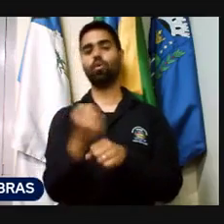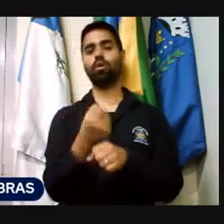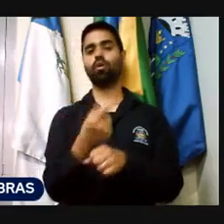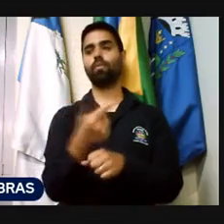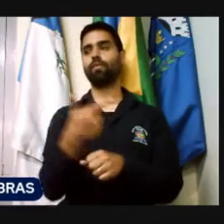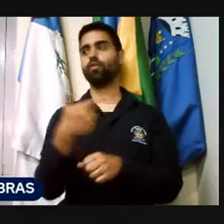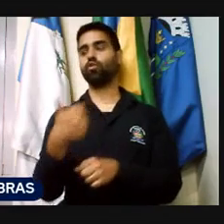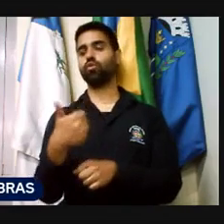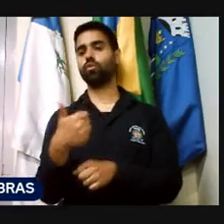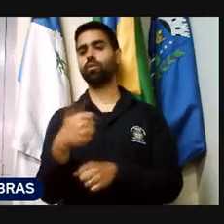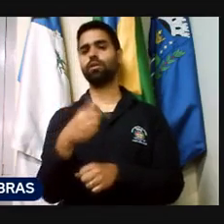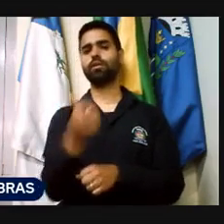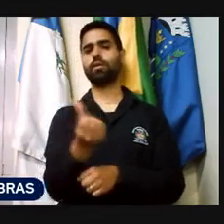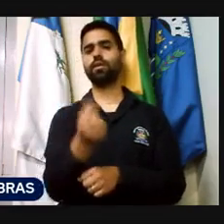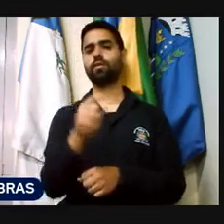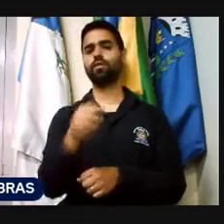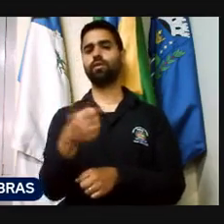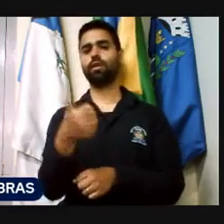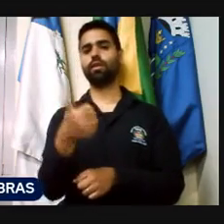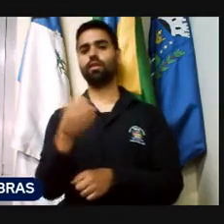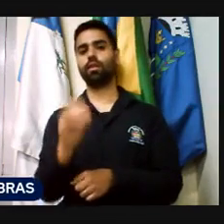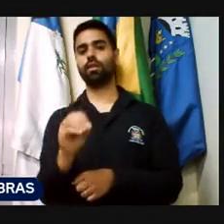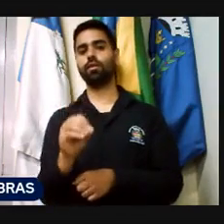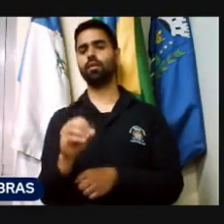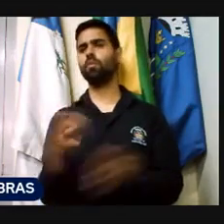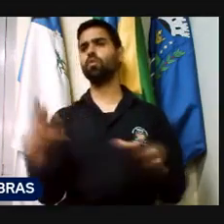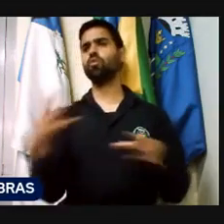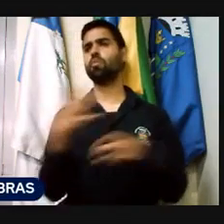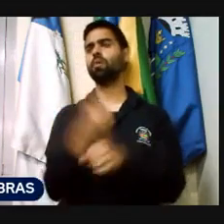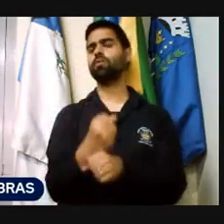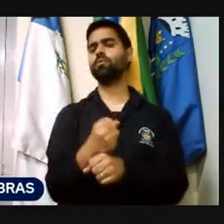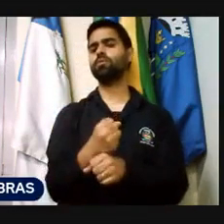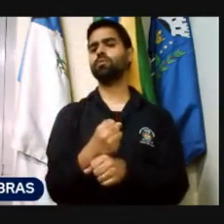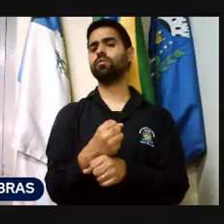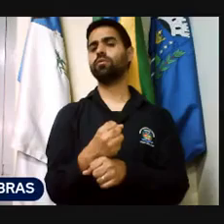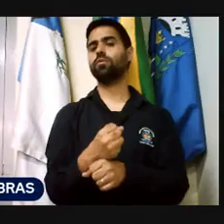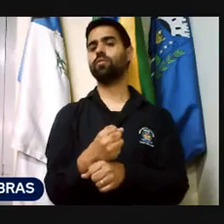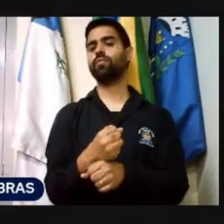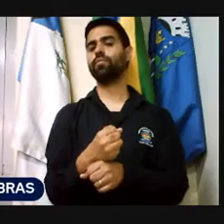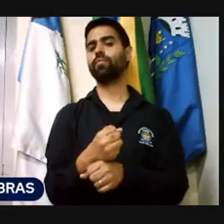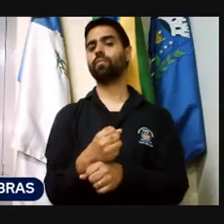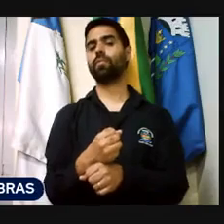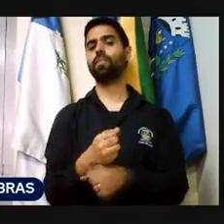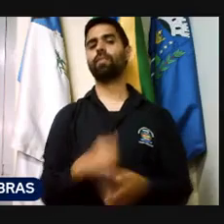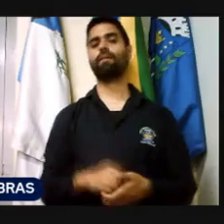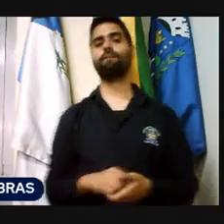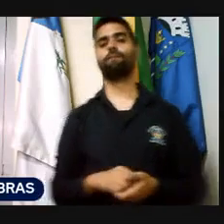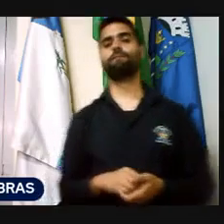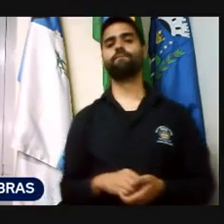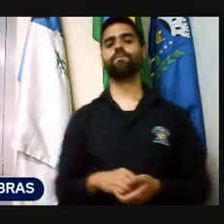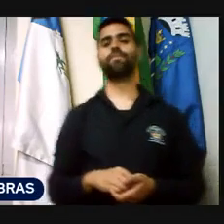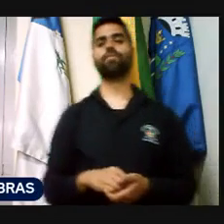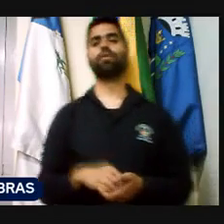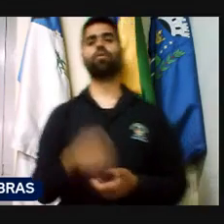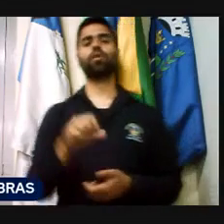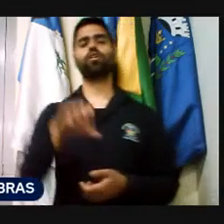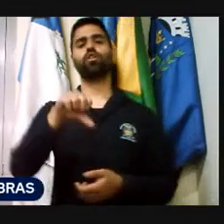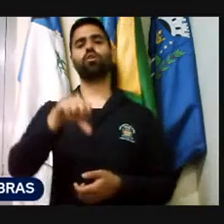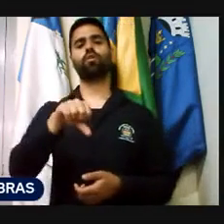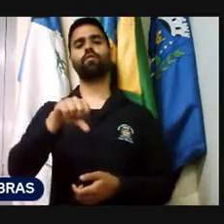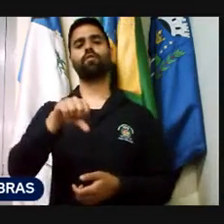2021, são 6,10%, que totalizam uma revisão de 9,5%.